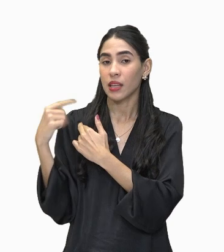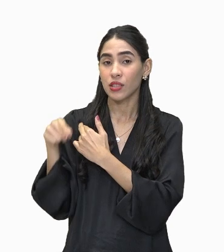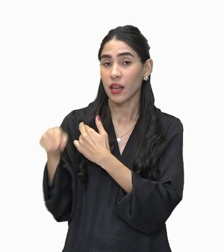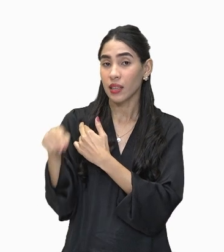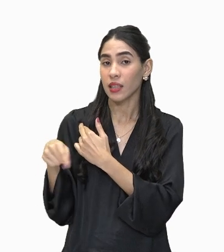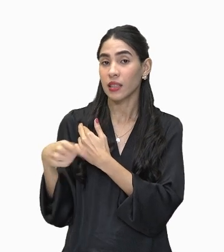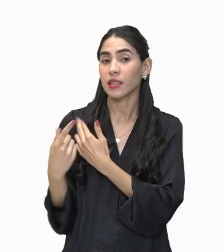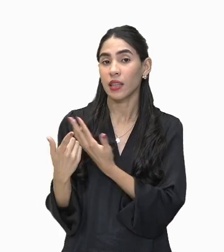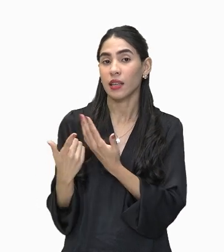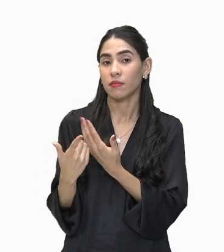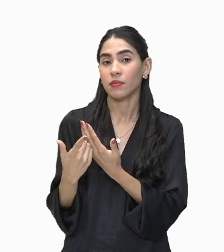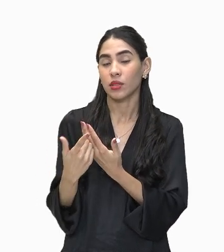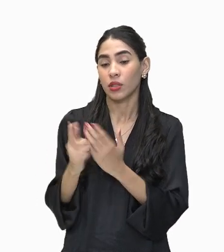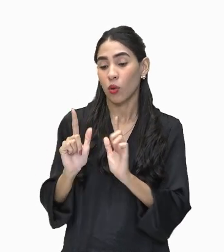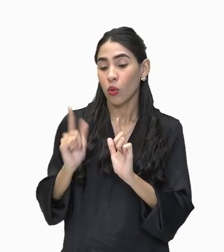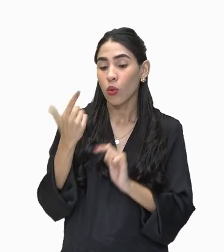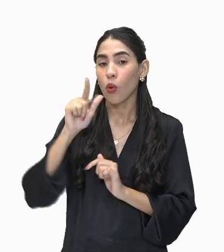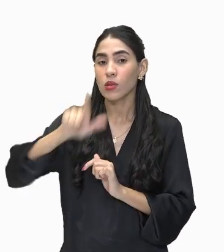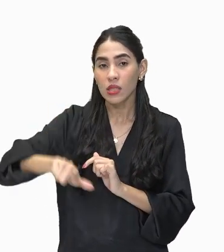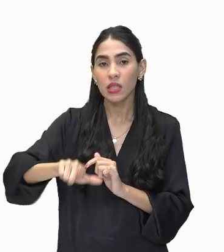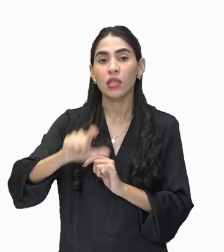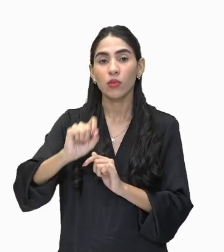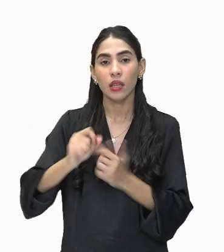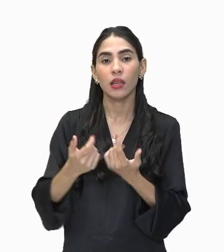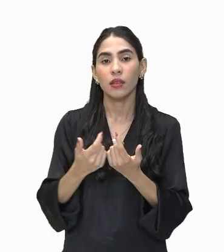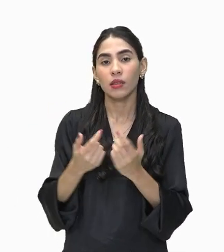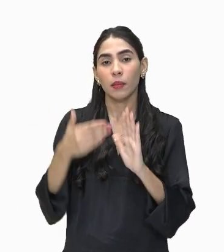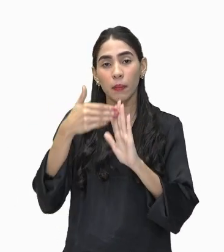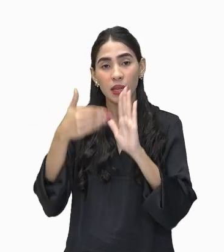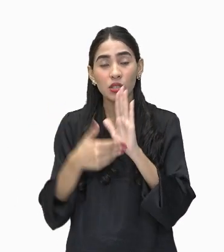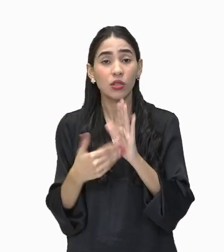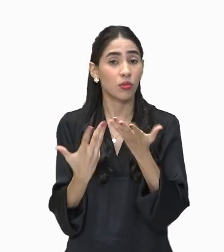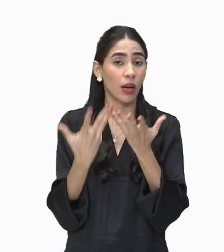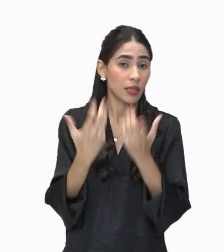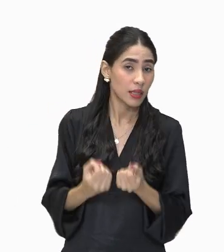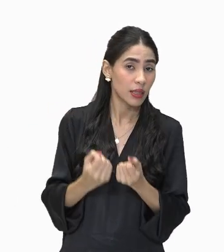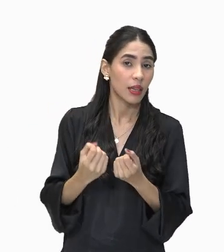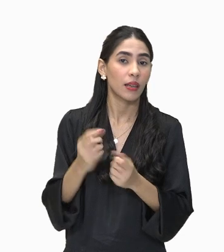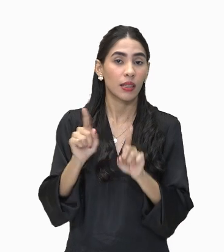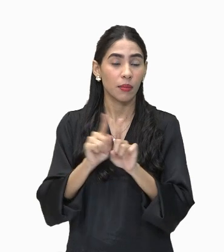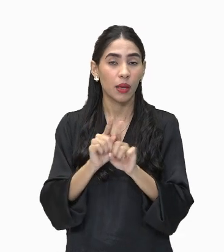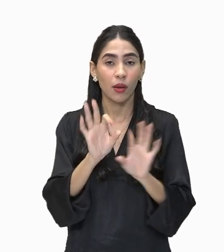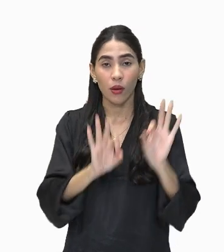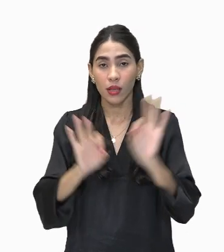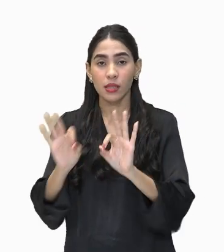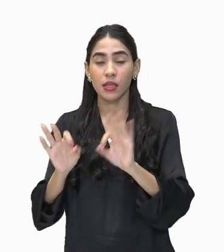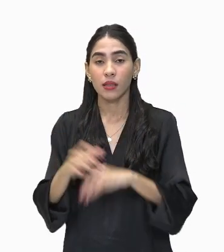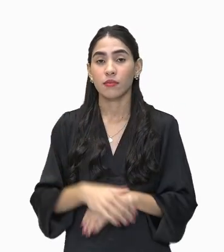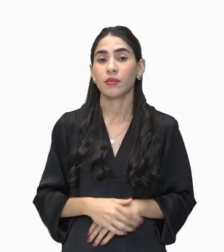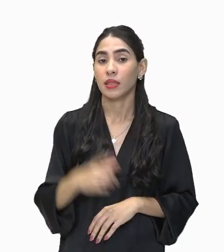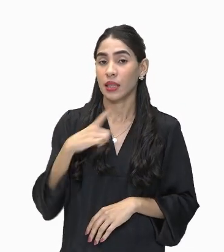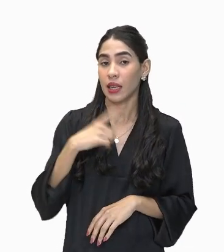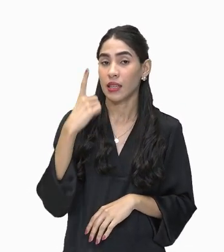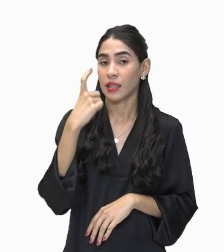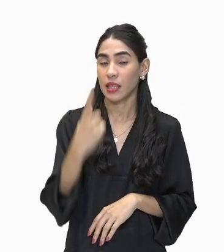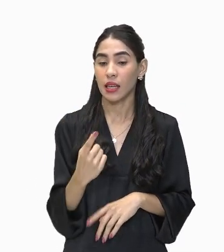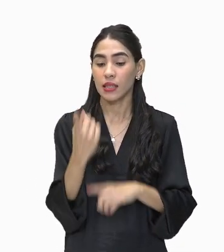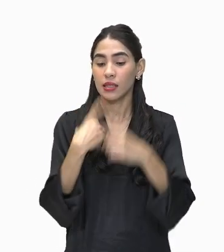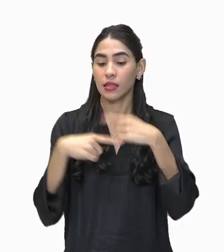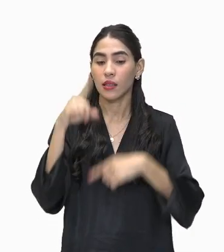de atendimento de suas reivindicações. E eles buscam